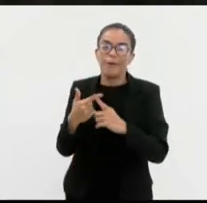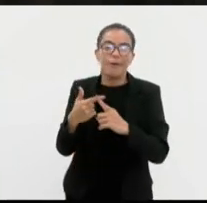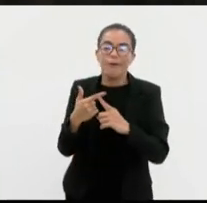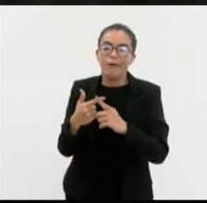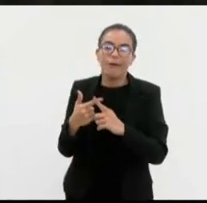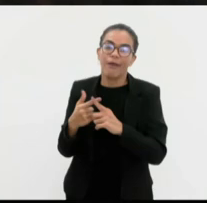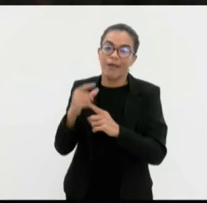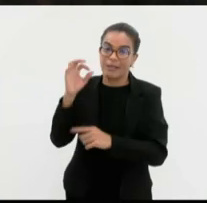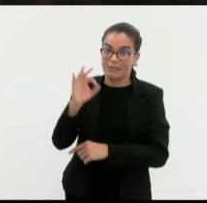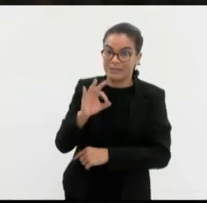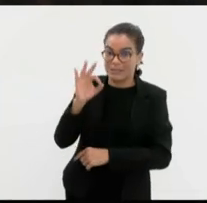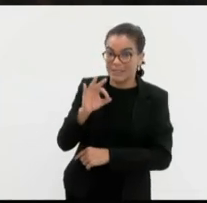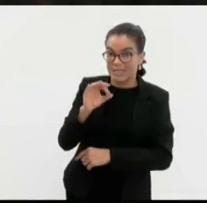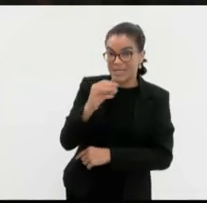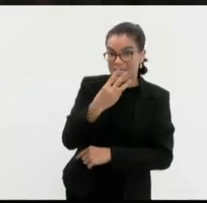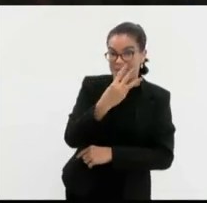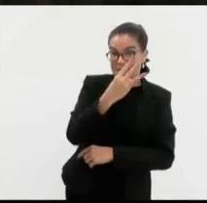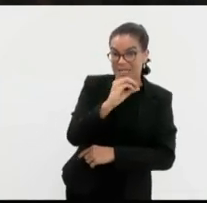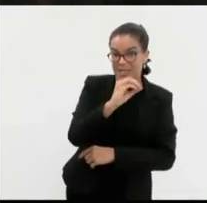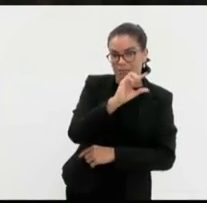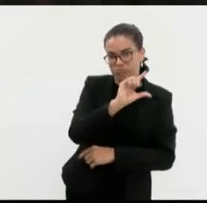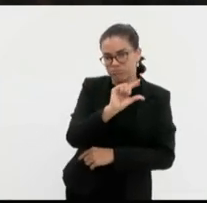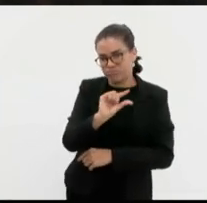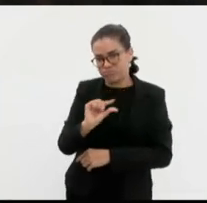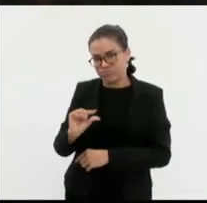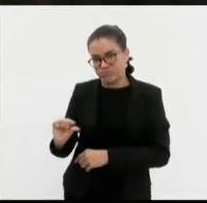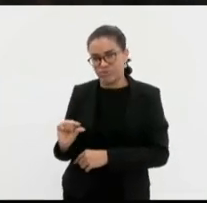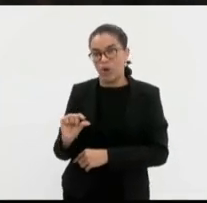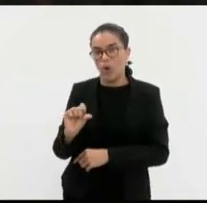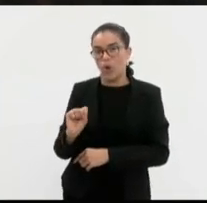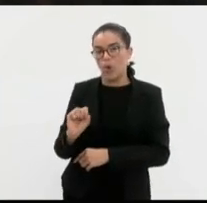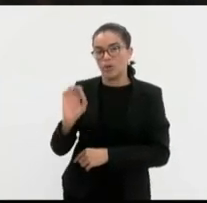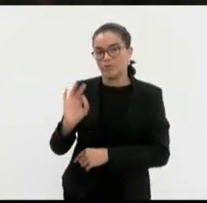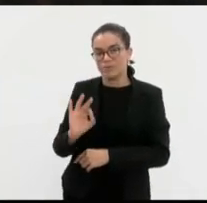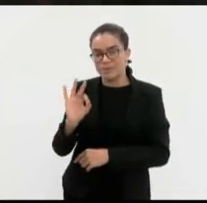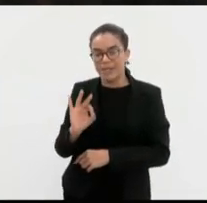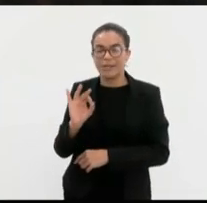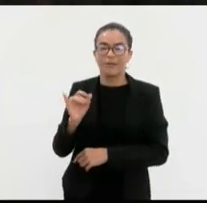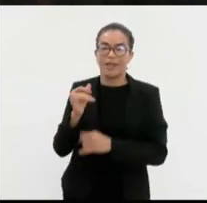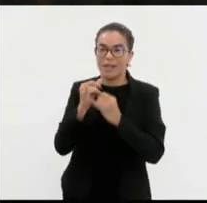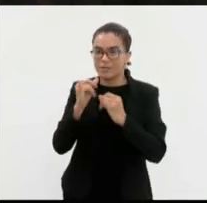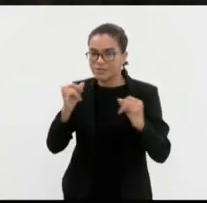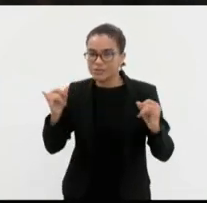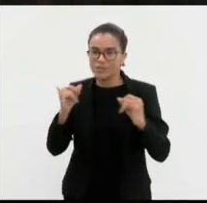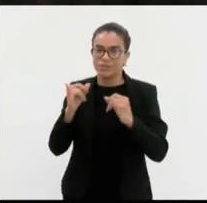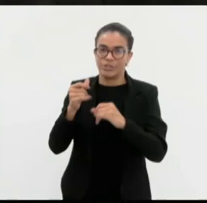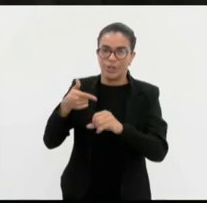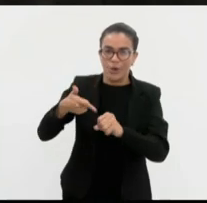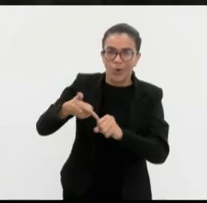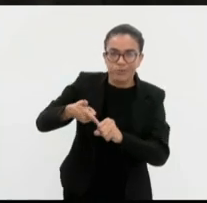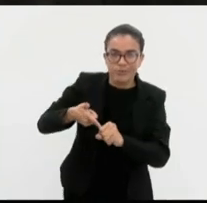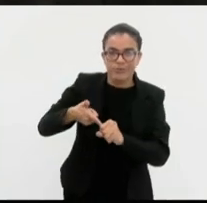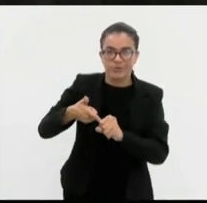alíquota de 30 para 18% em energia telecomunicações e